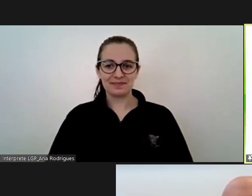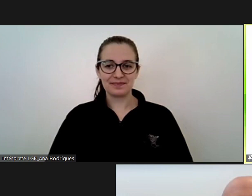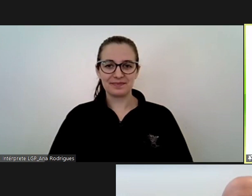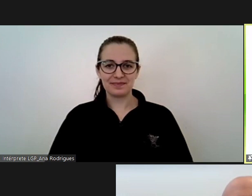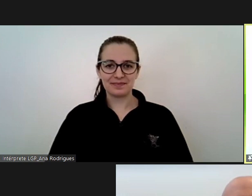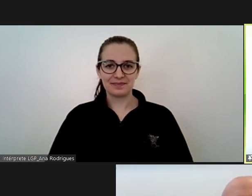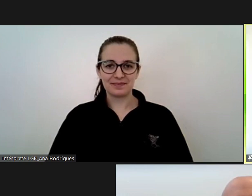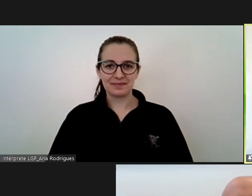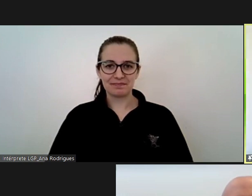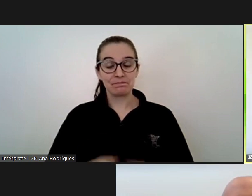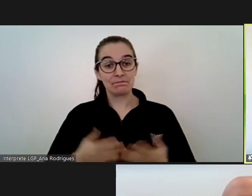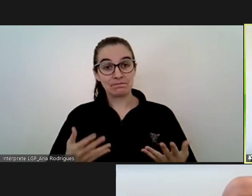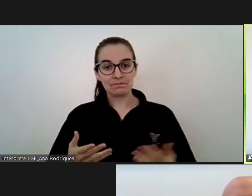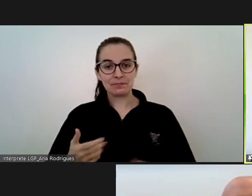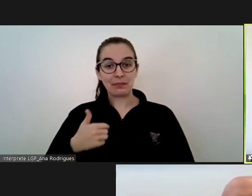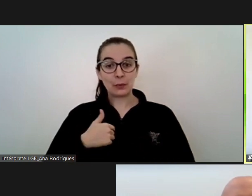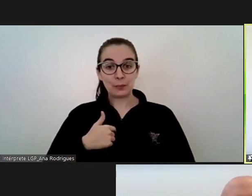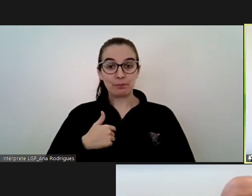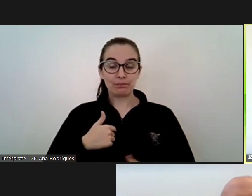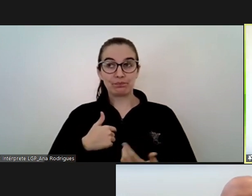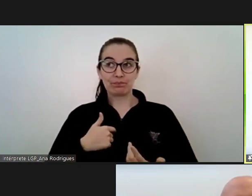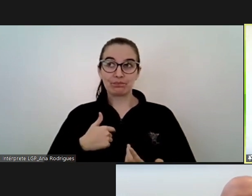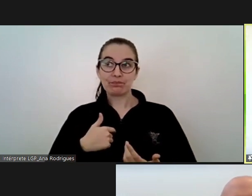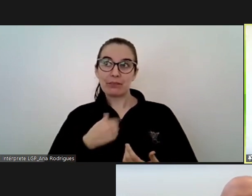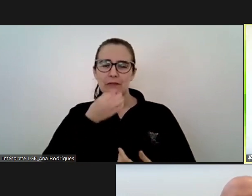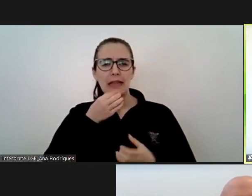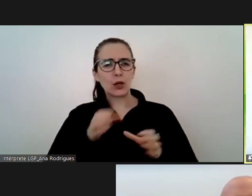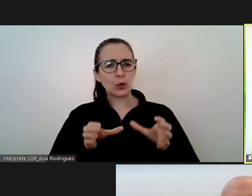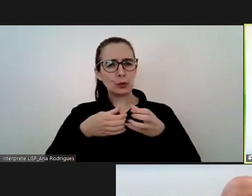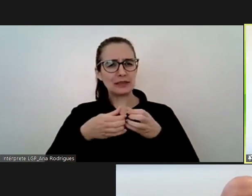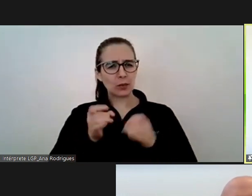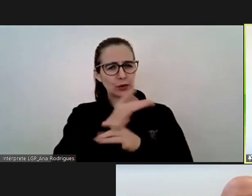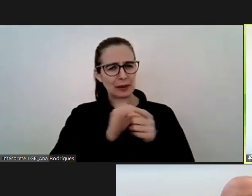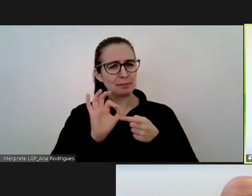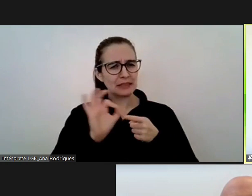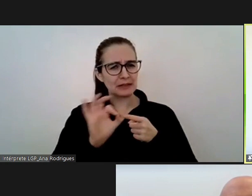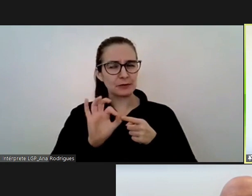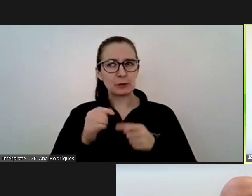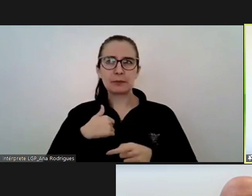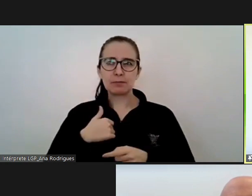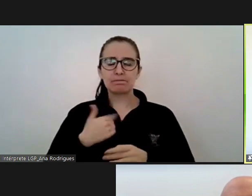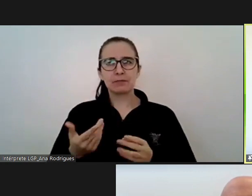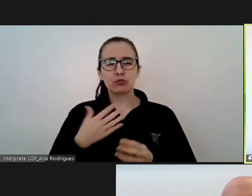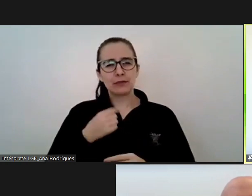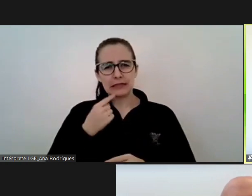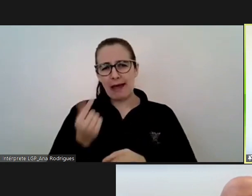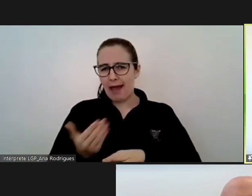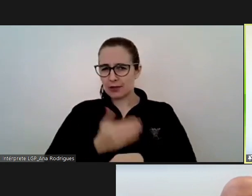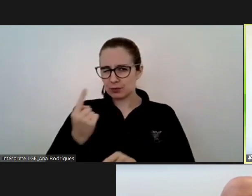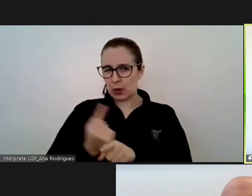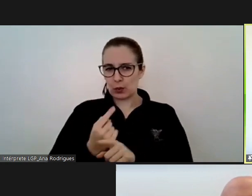Eu, por acaso, antes de falar da Comissão Europeia, enquanto não estava a falar, veio-me à